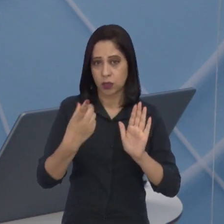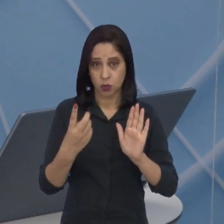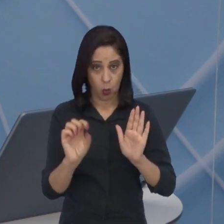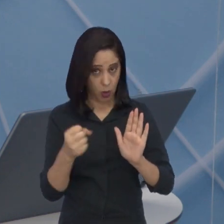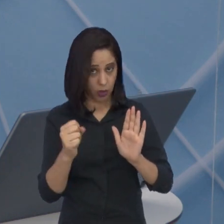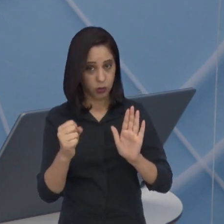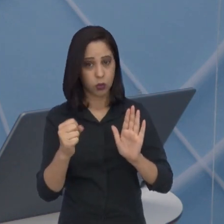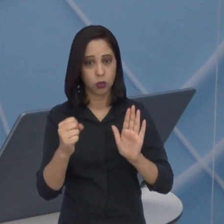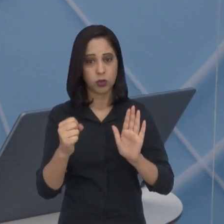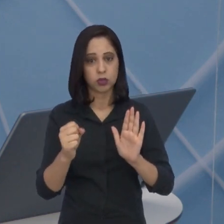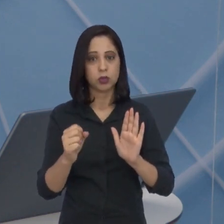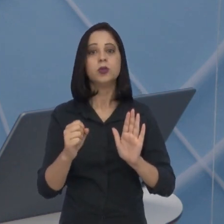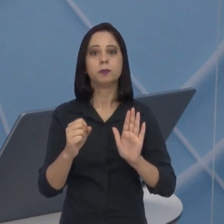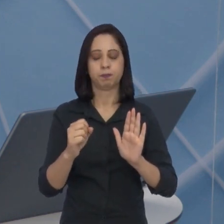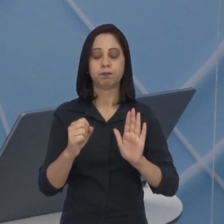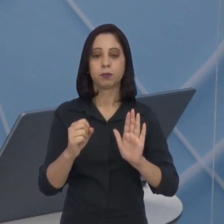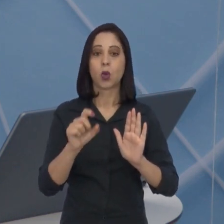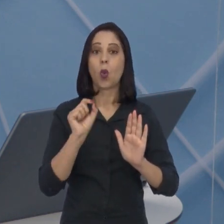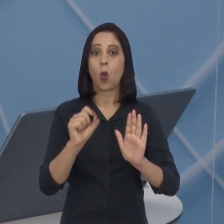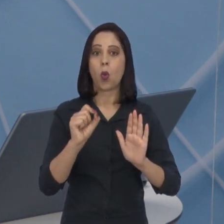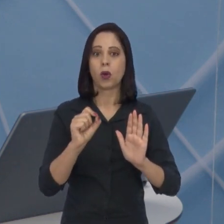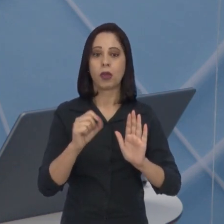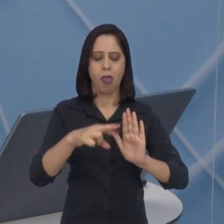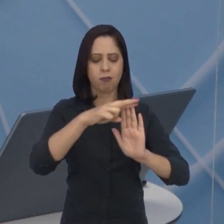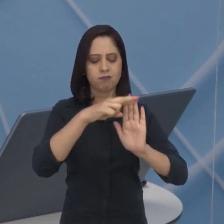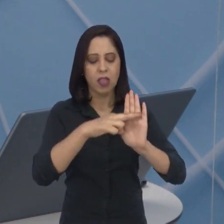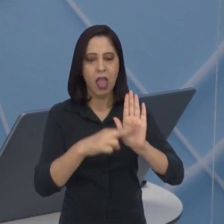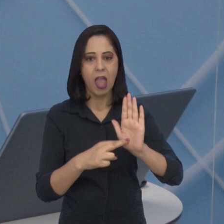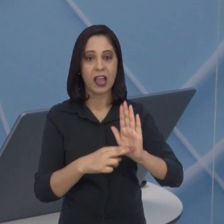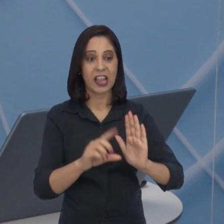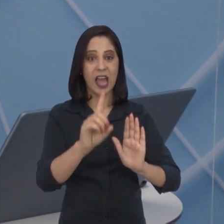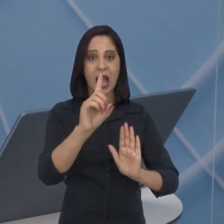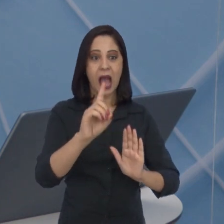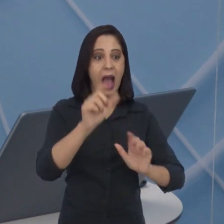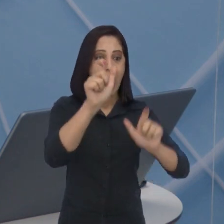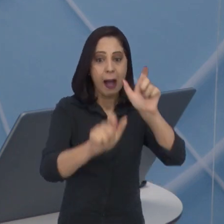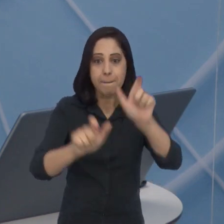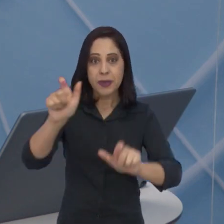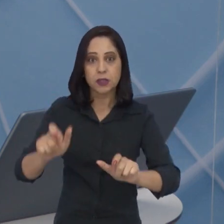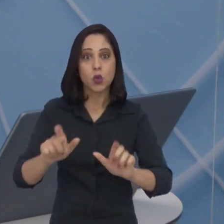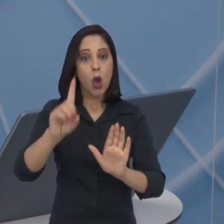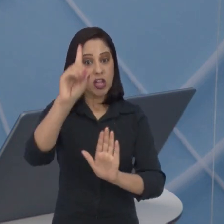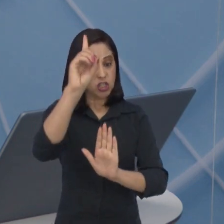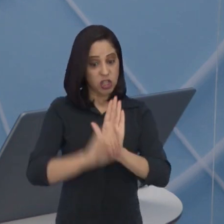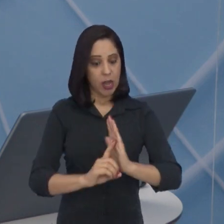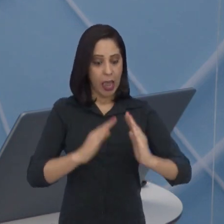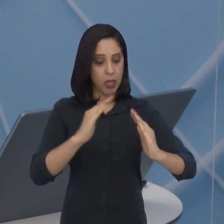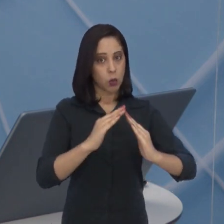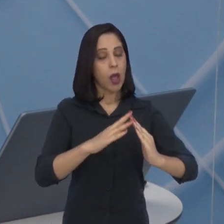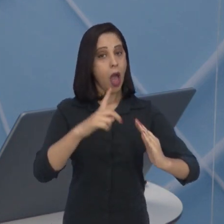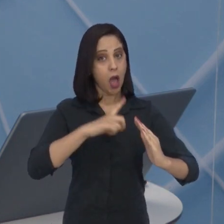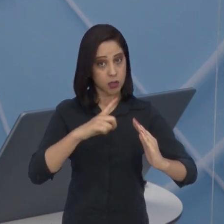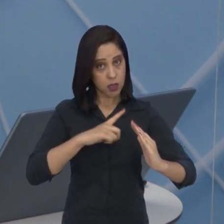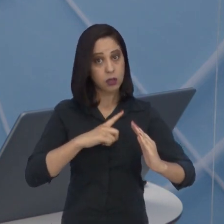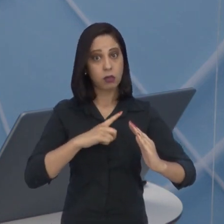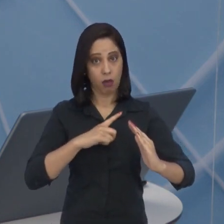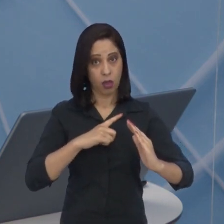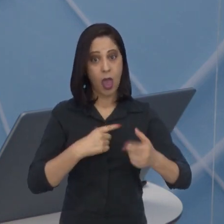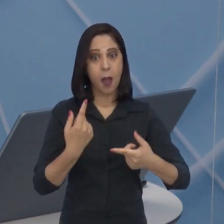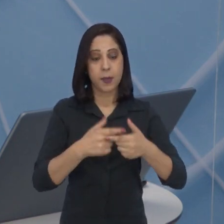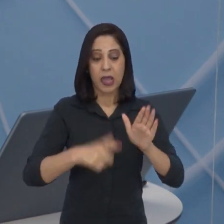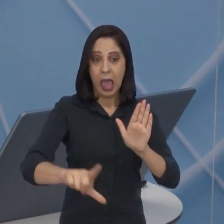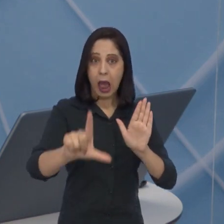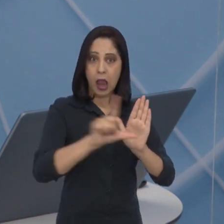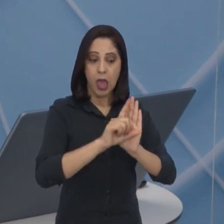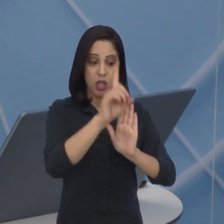1948, o direito à moradia passou a ser considerado um direito fundamental pela Declaração Universal dos